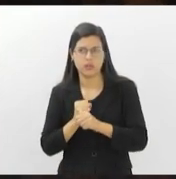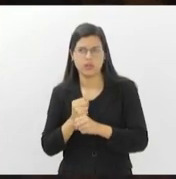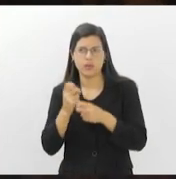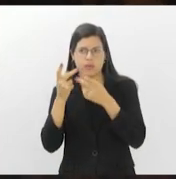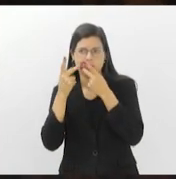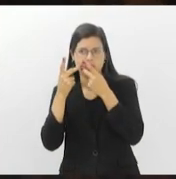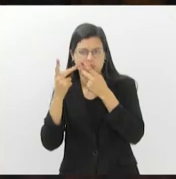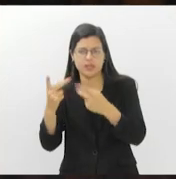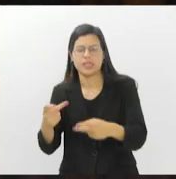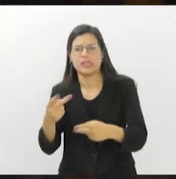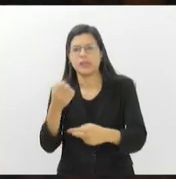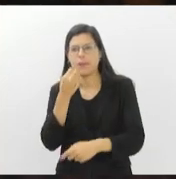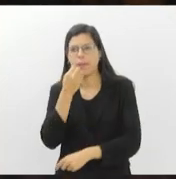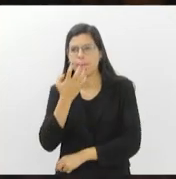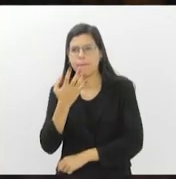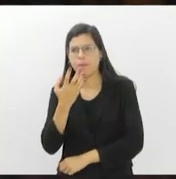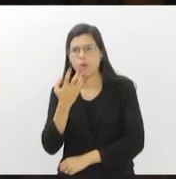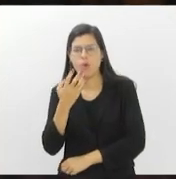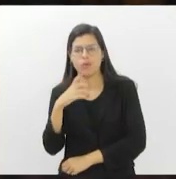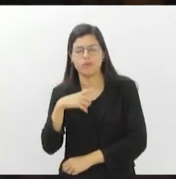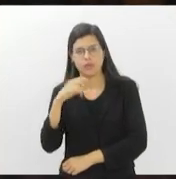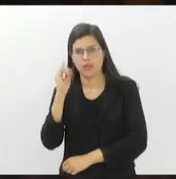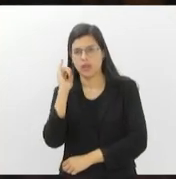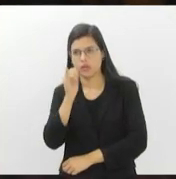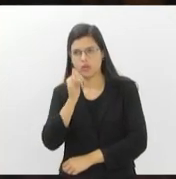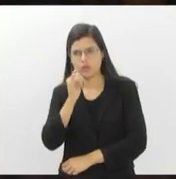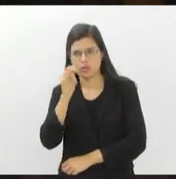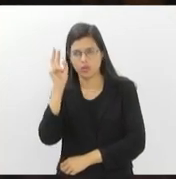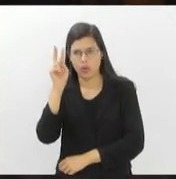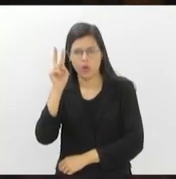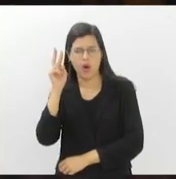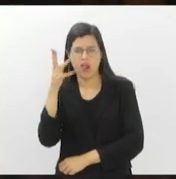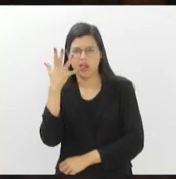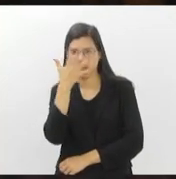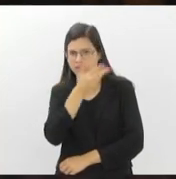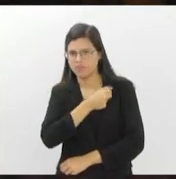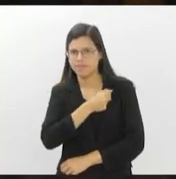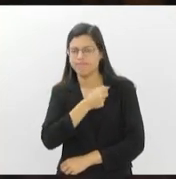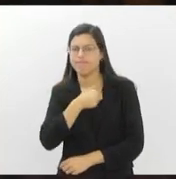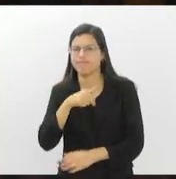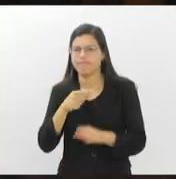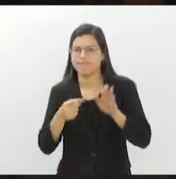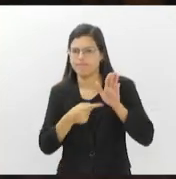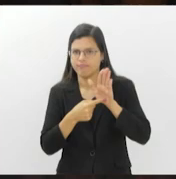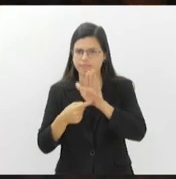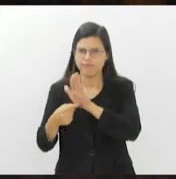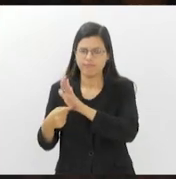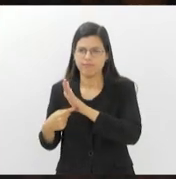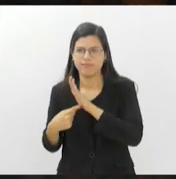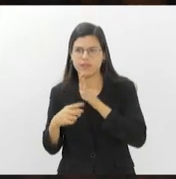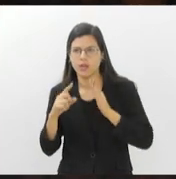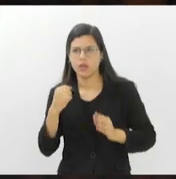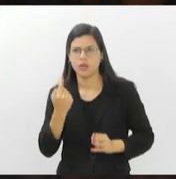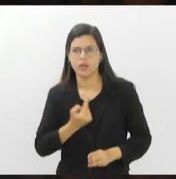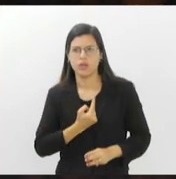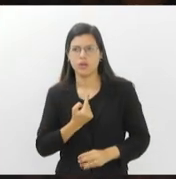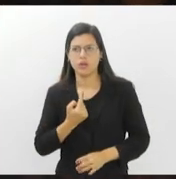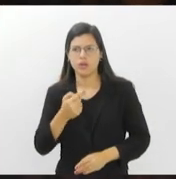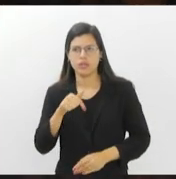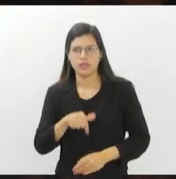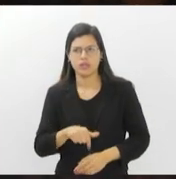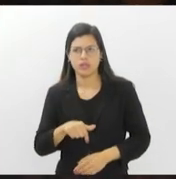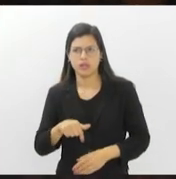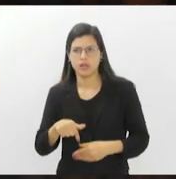pena, a história conta toda a história, está linda a exposição. Nós trouxemos aqui para o